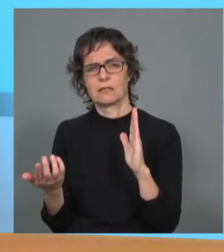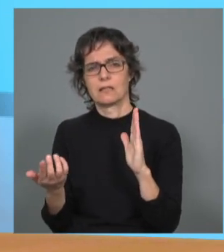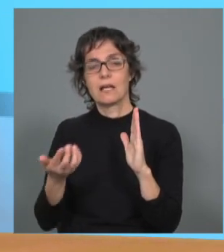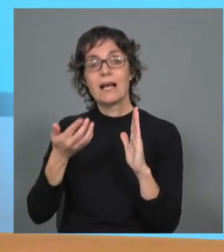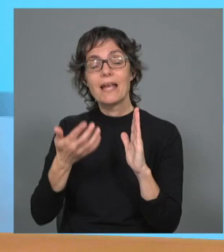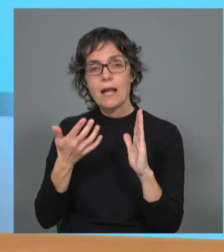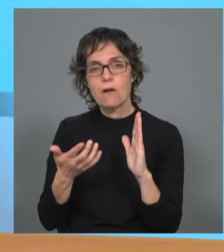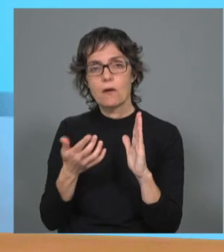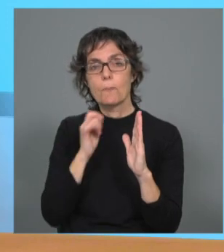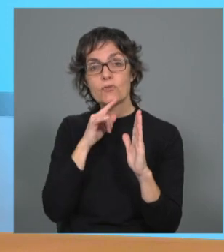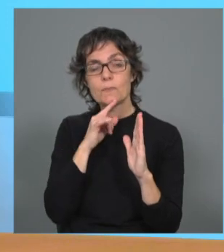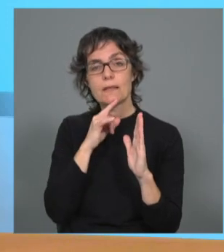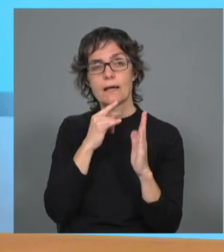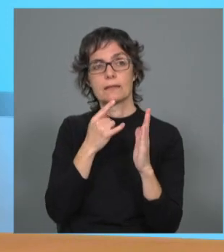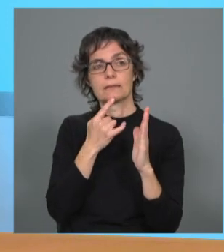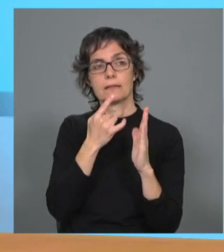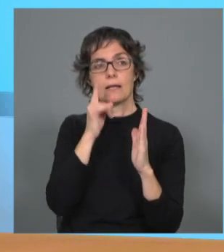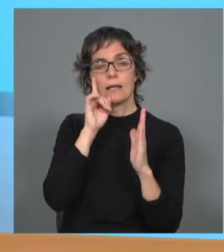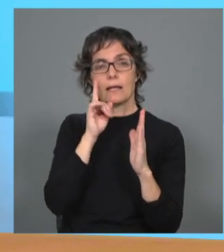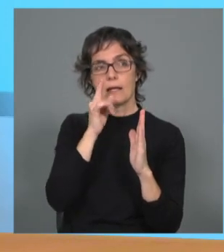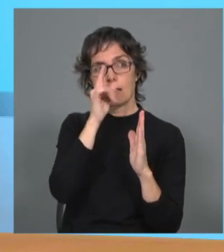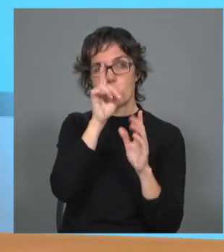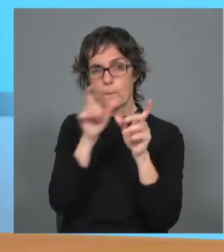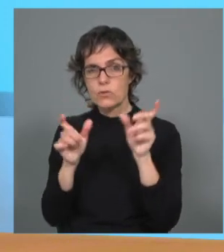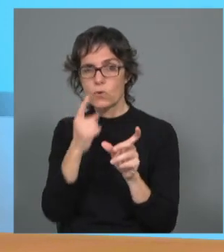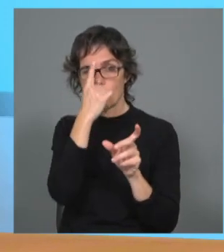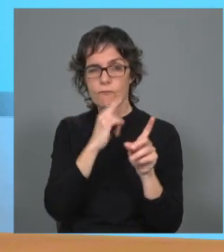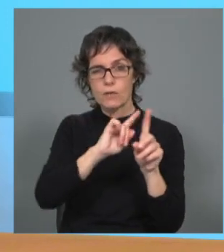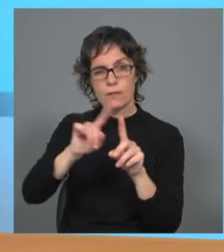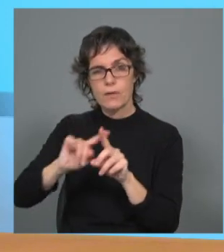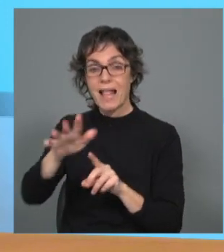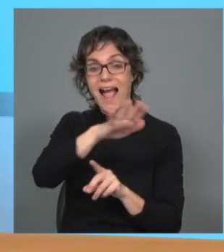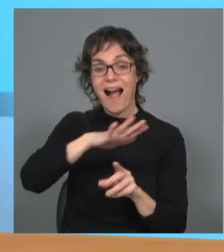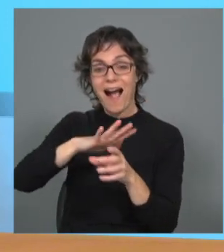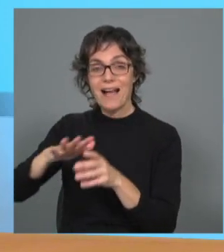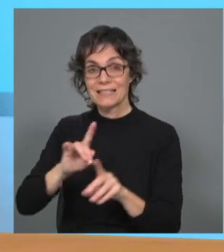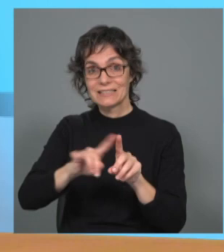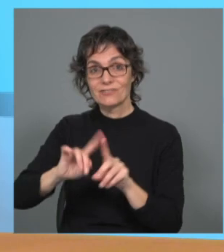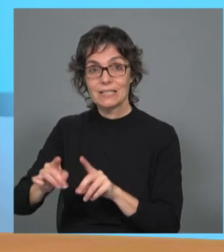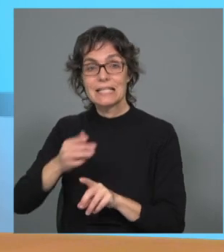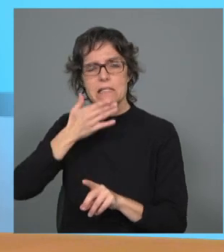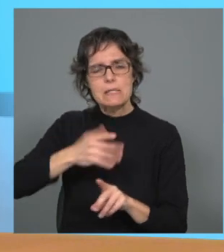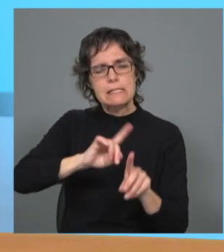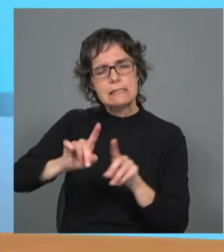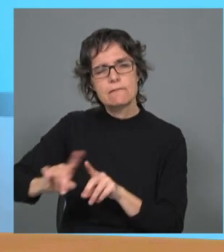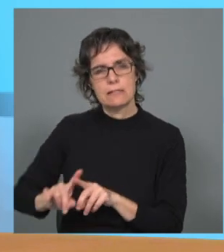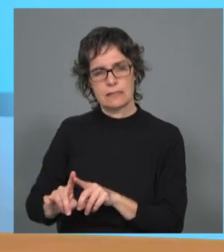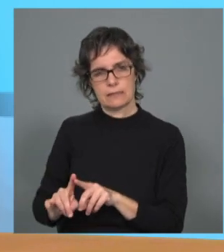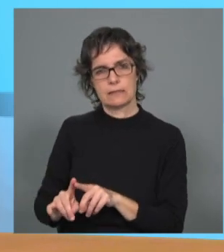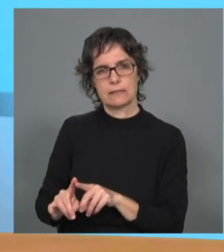de várias áreas, de vários saberes, é absolutamente fundamental para tomar a decisão. Ter pessoas diferentes